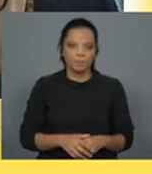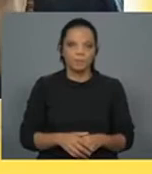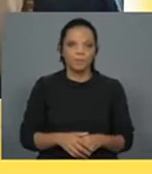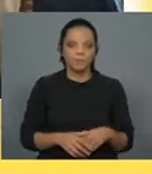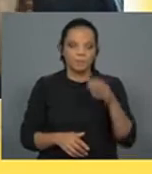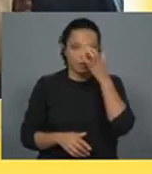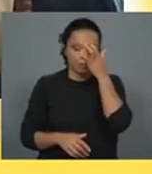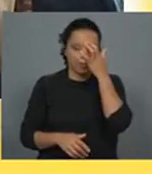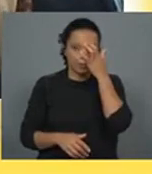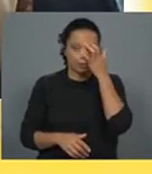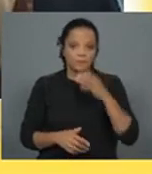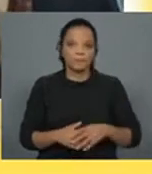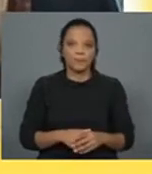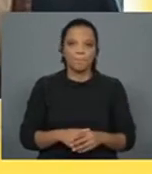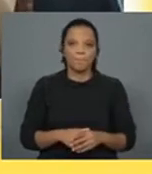ter... Sim.